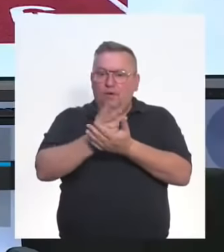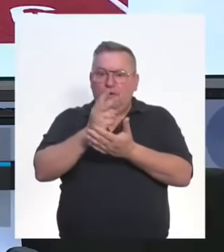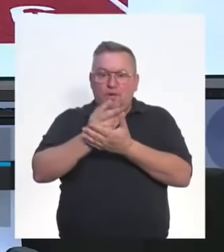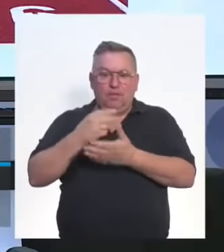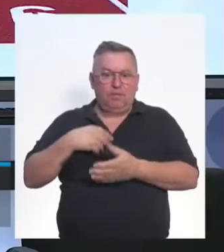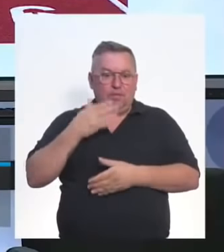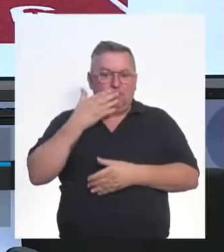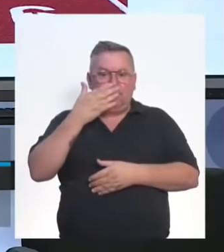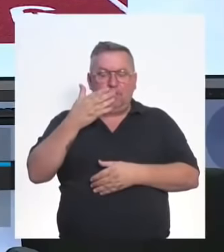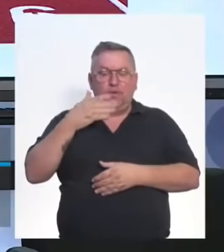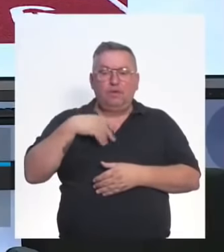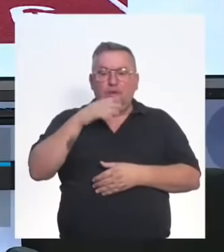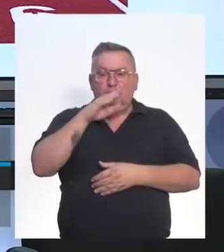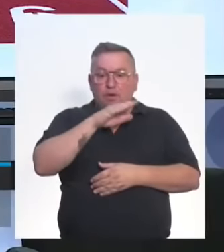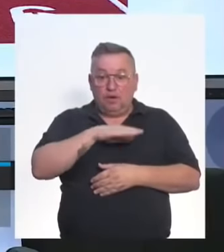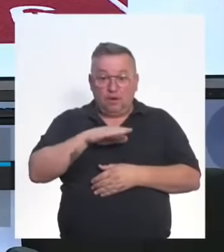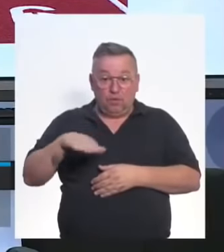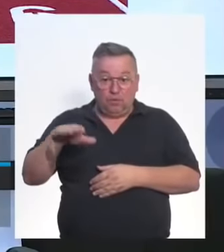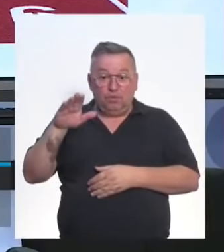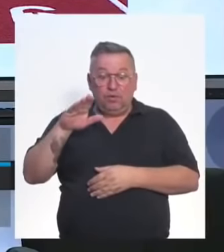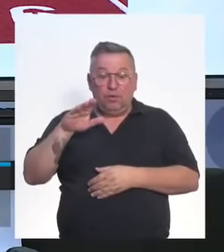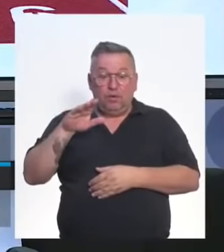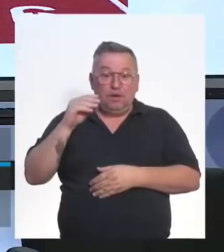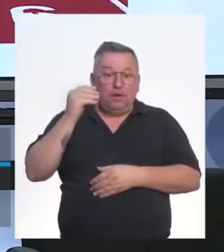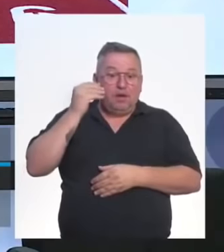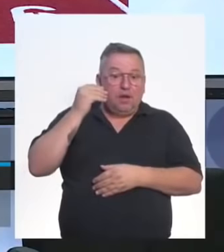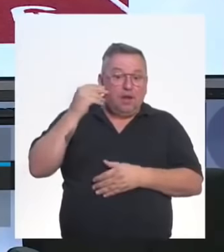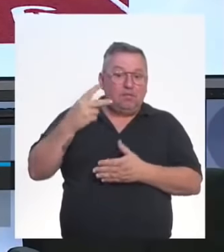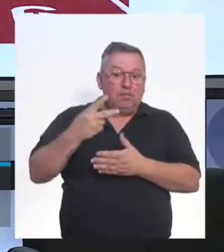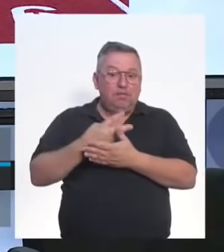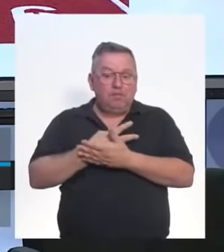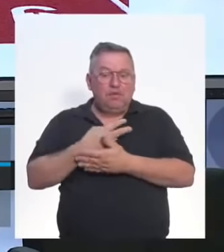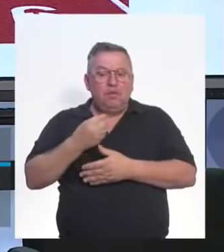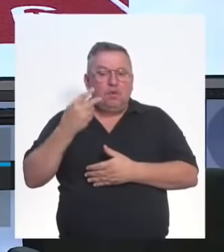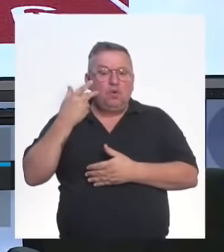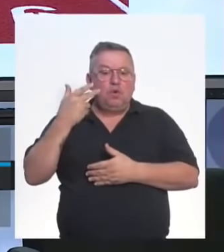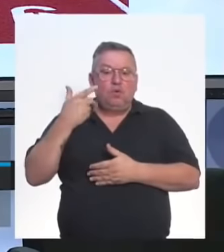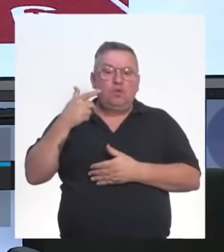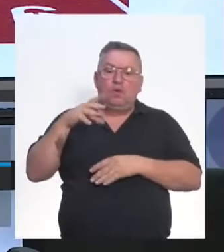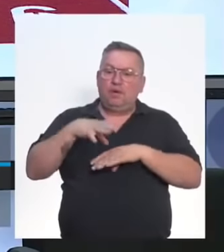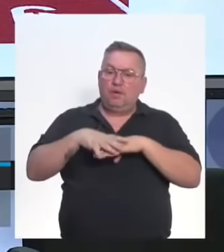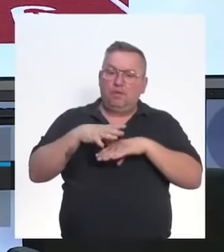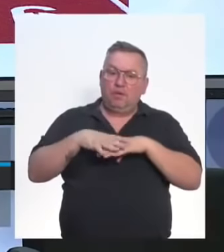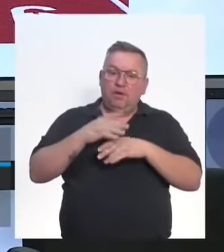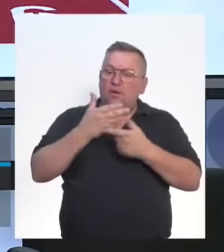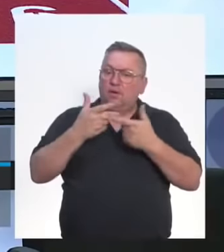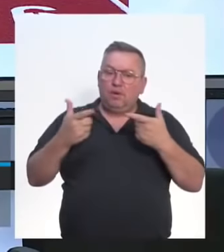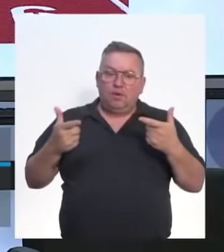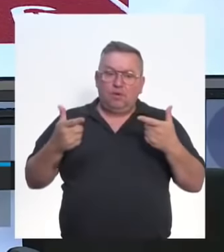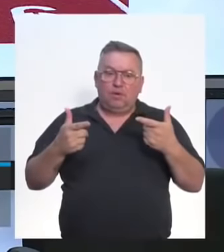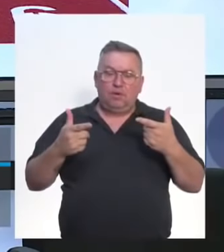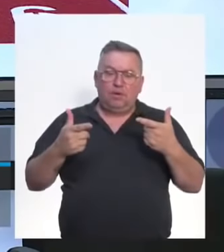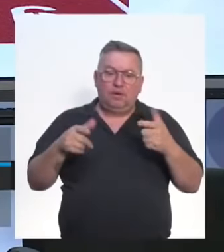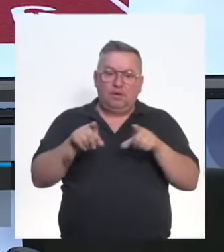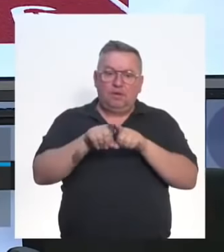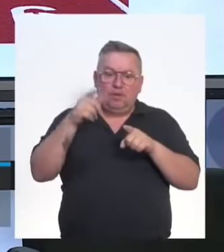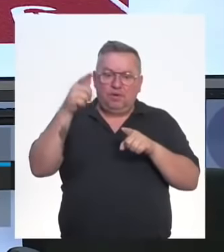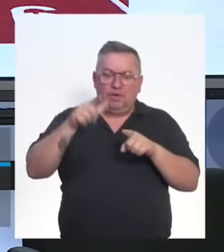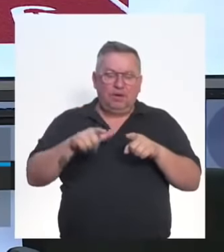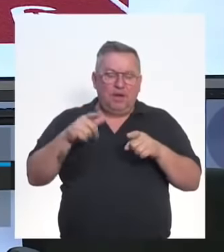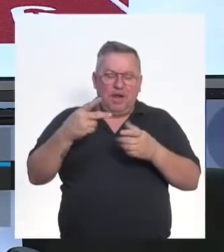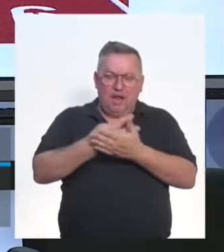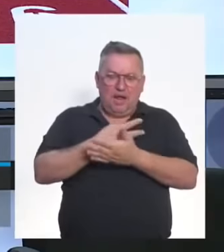que que a tentativa e o erro é bastante comum em matemática e não é coisa do outro mundo,